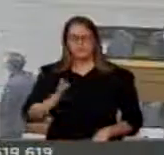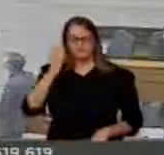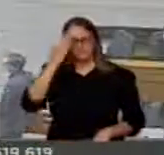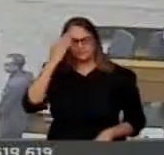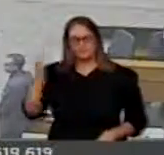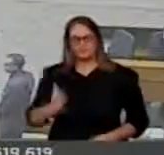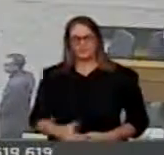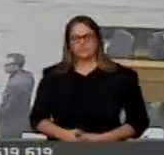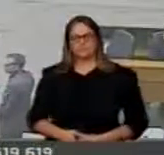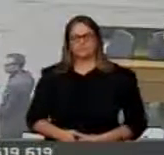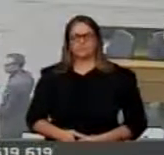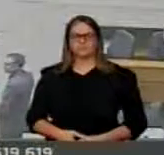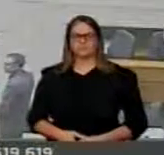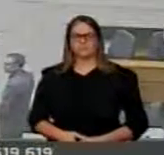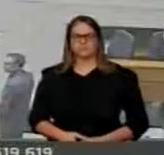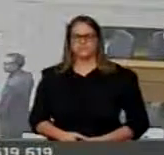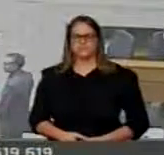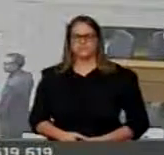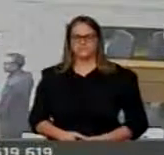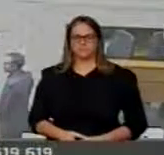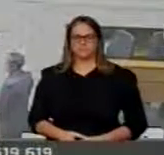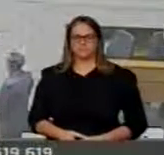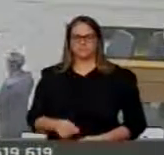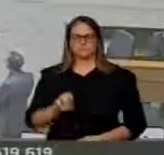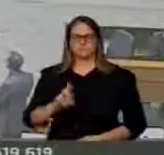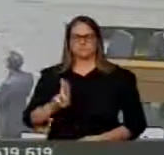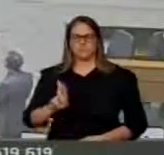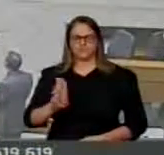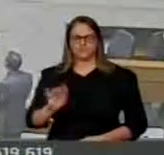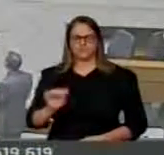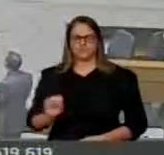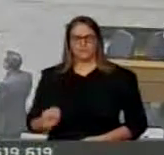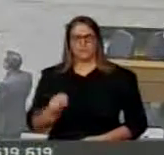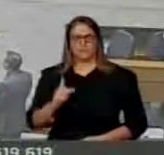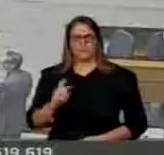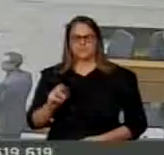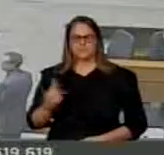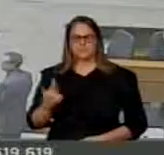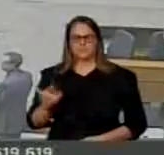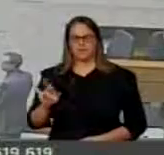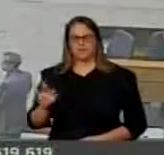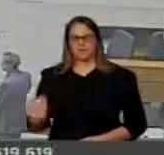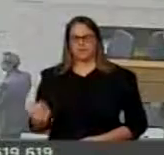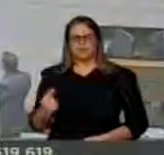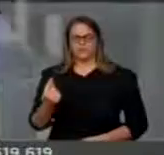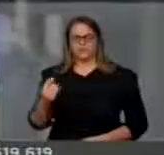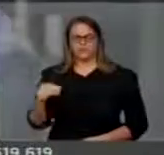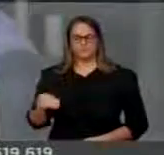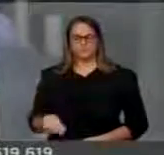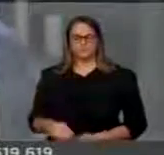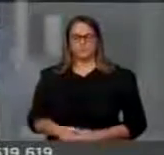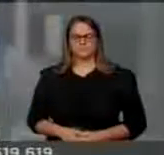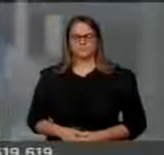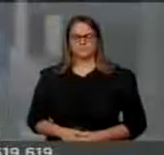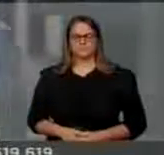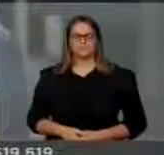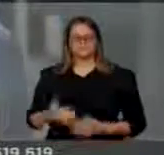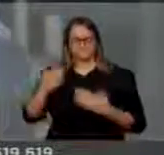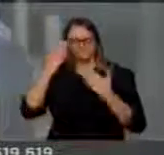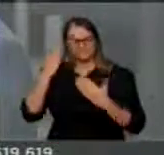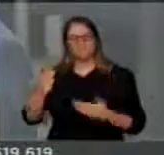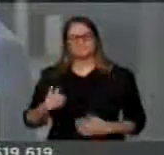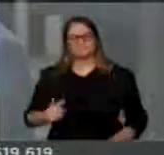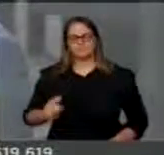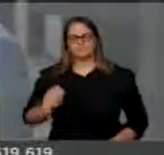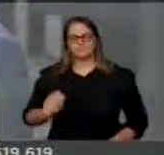Agradeço, nobre deputado. Com a palavra, deputado Rubens Pereira, um minuto. Eu agradeço, presidente. É para registrar os trabalhos da comissão